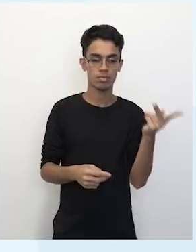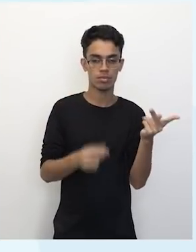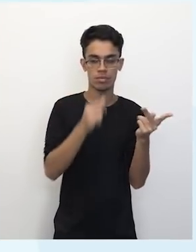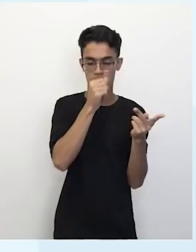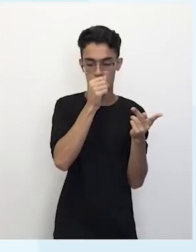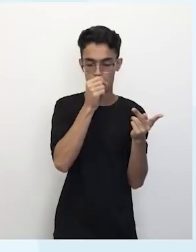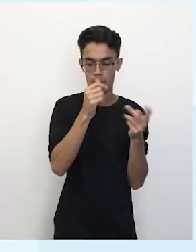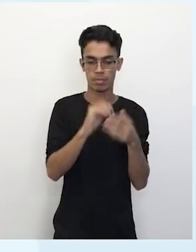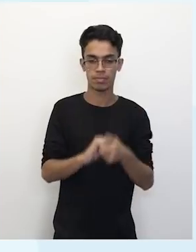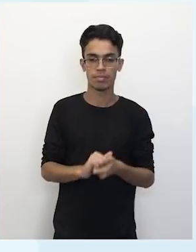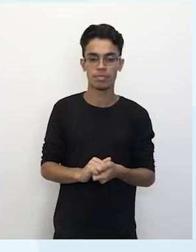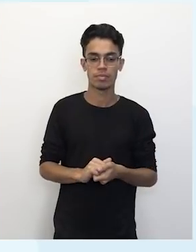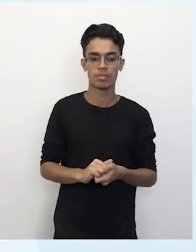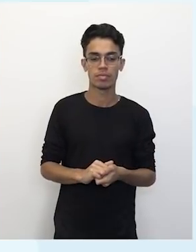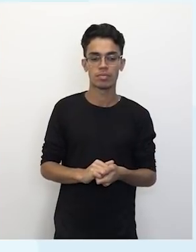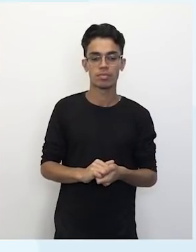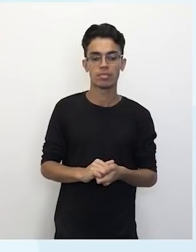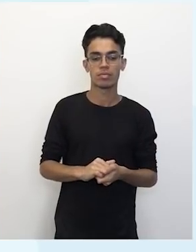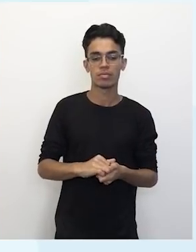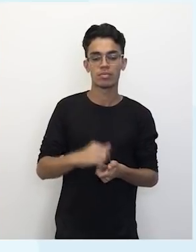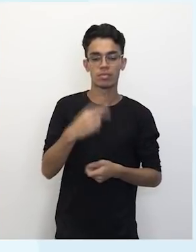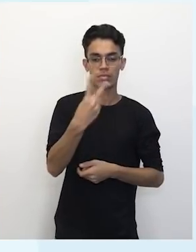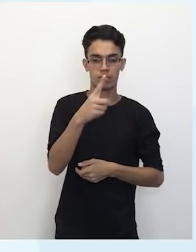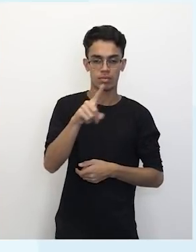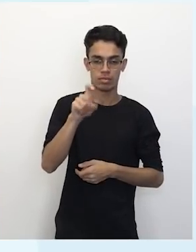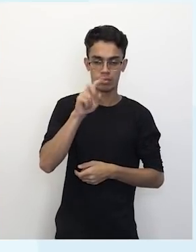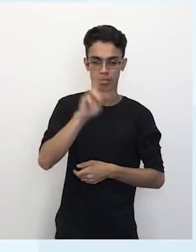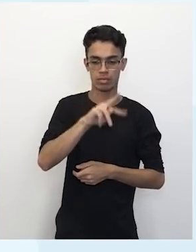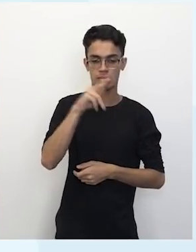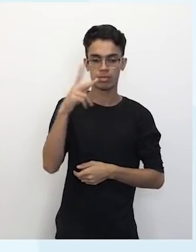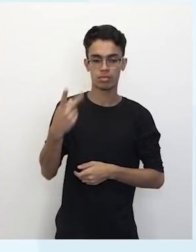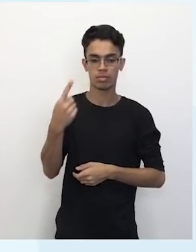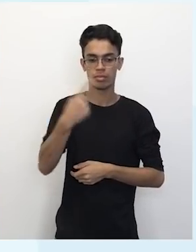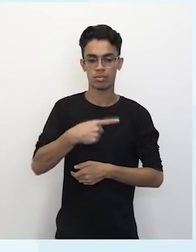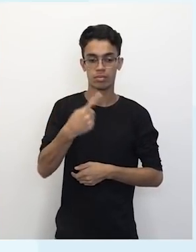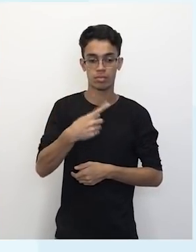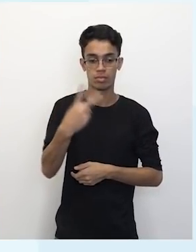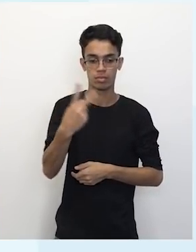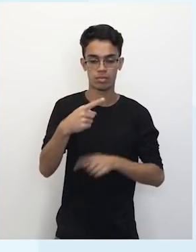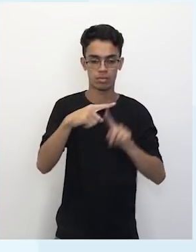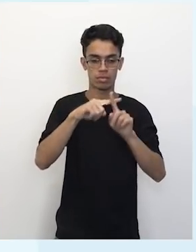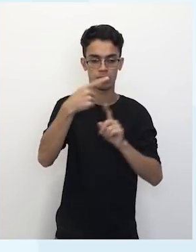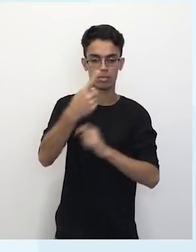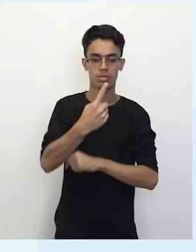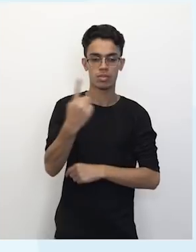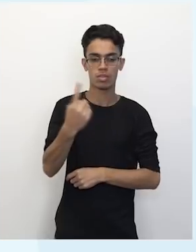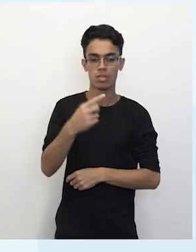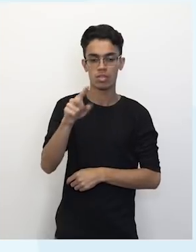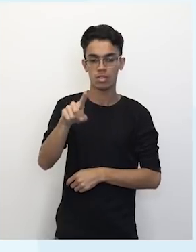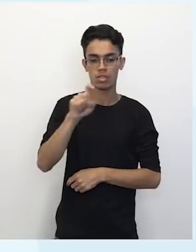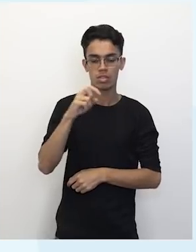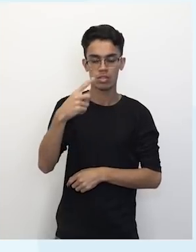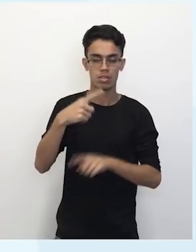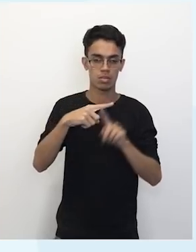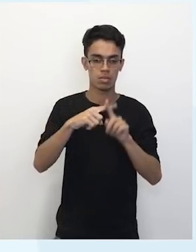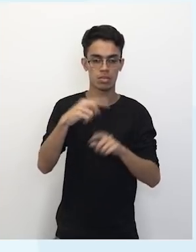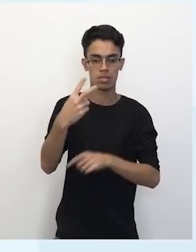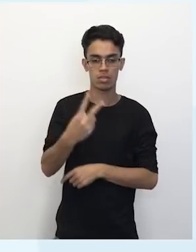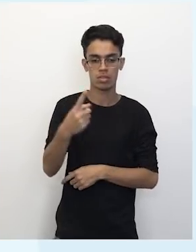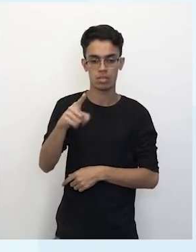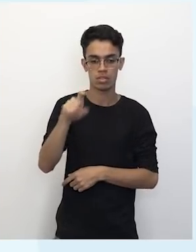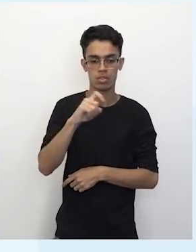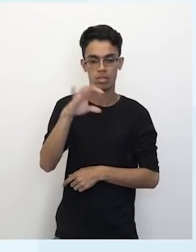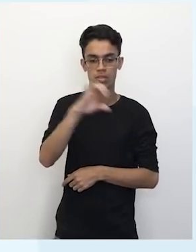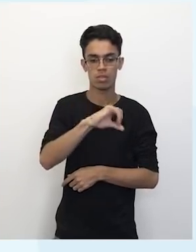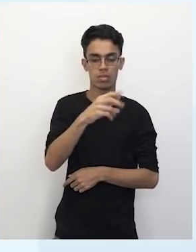eu ver, passar aqui minha animação. E o 2x vai para o outro lado. E aí, menos 2 mais 11, 9. X mais 2x, 3x. Portanto,